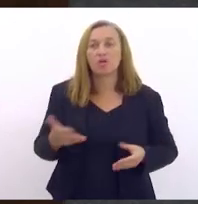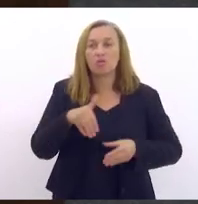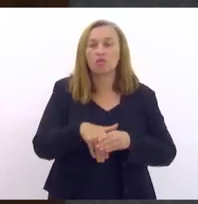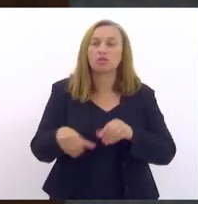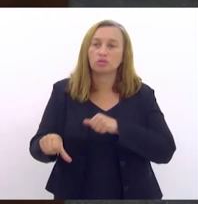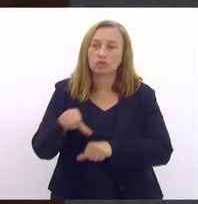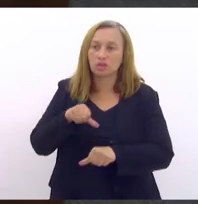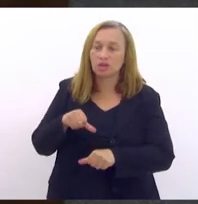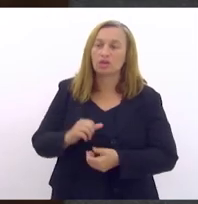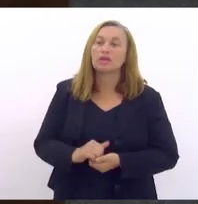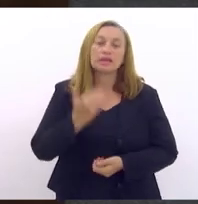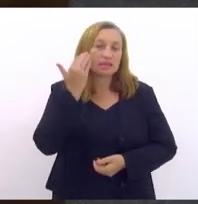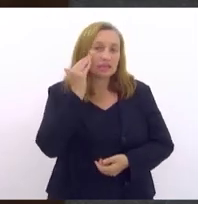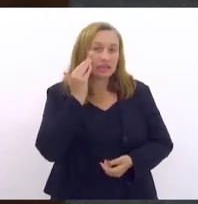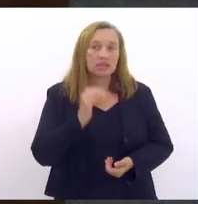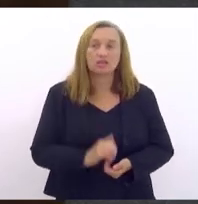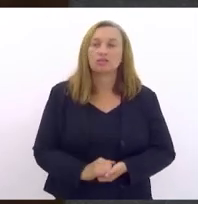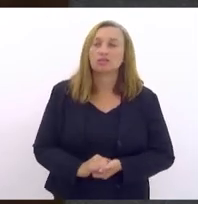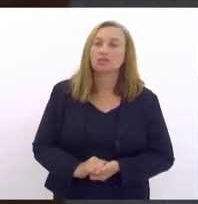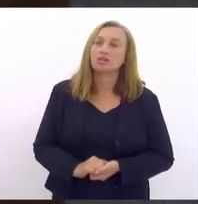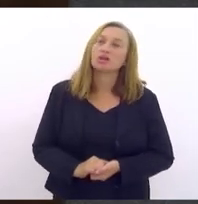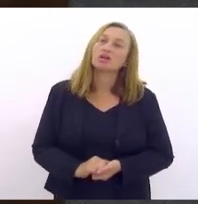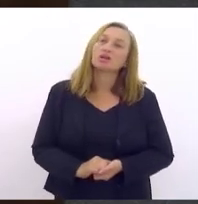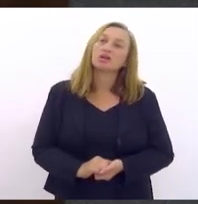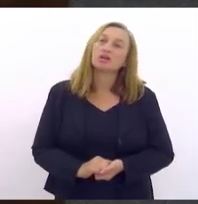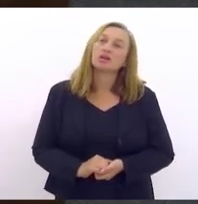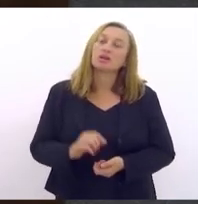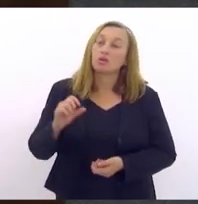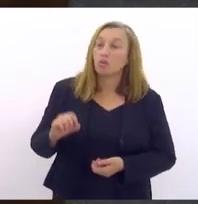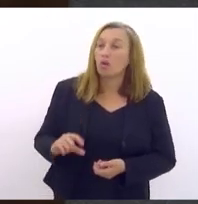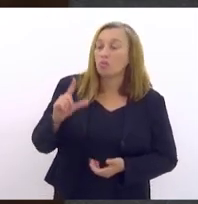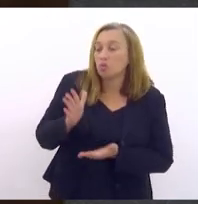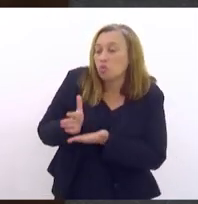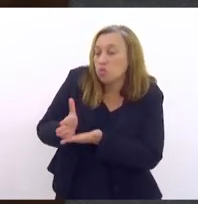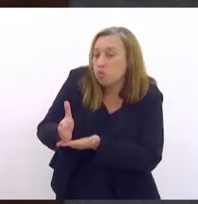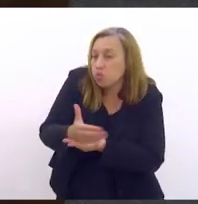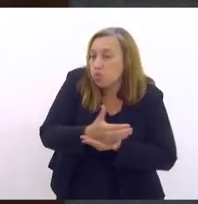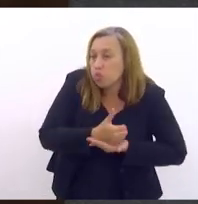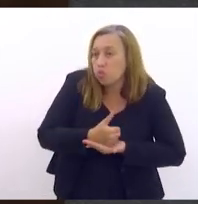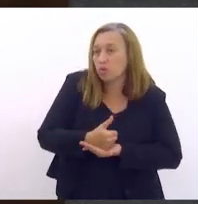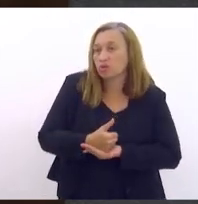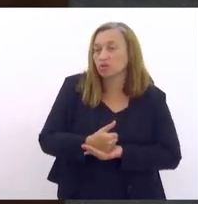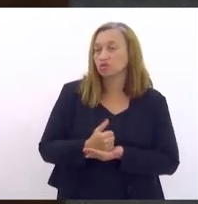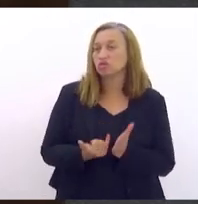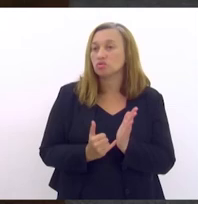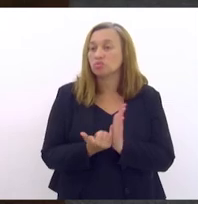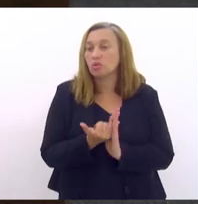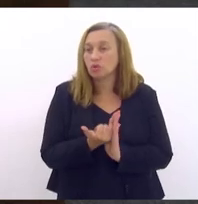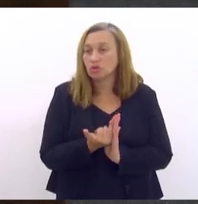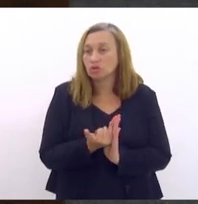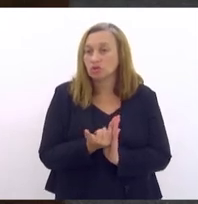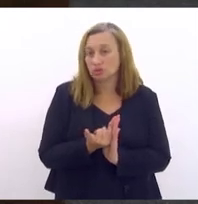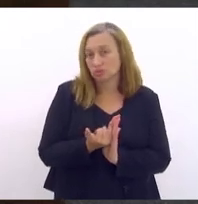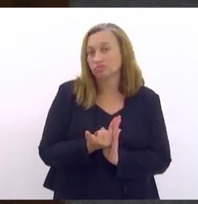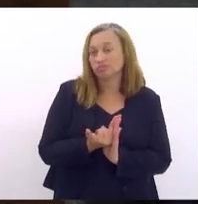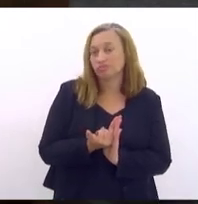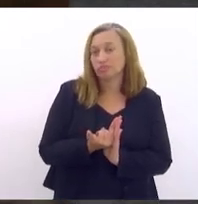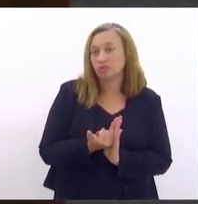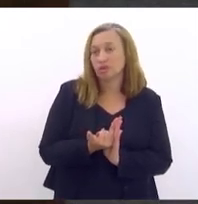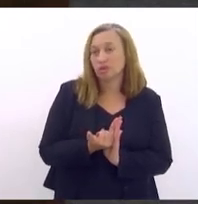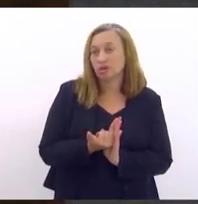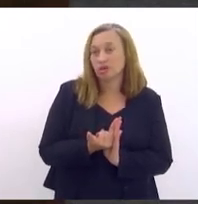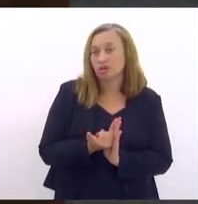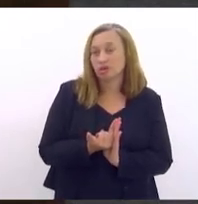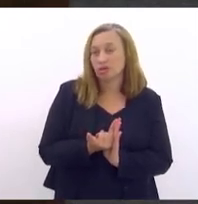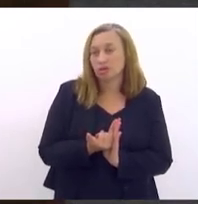contrário, entendendo que nem sempre é aumento da arrecadação, aumento de impostos, necessariamente